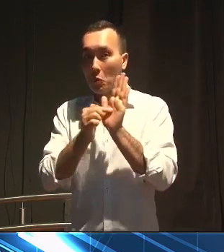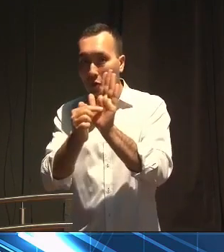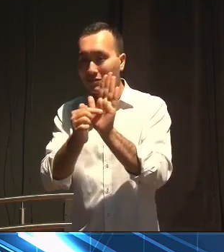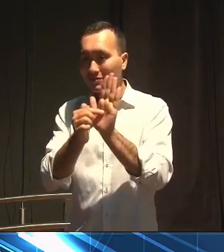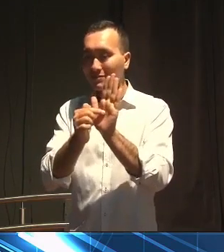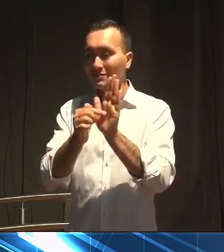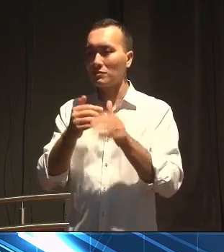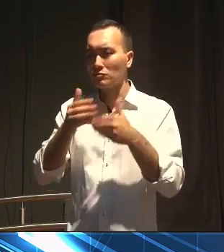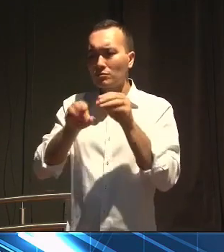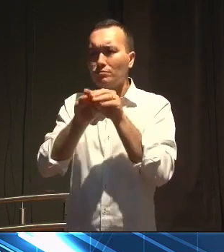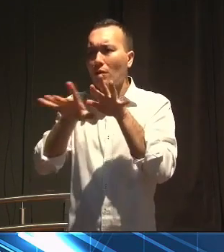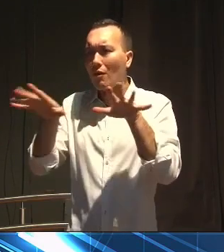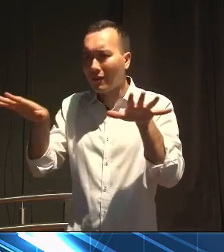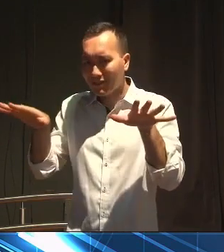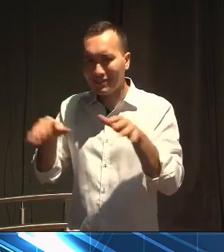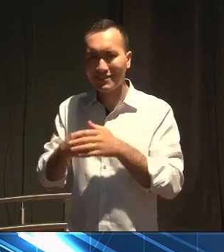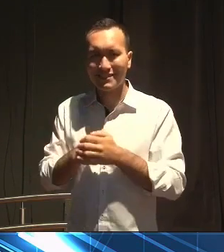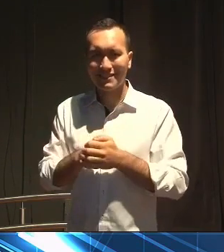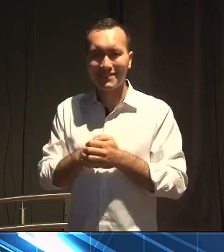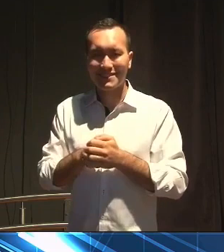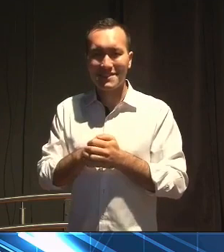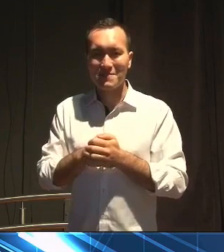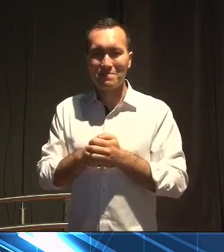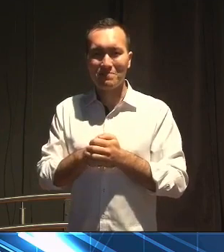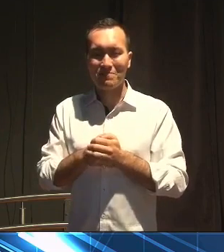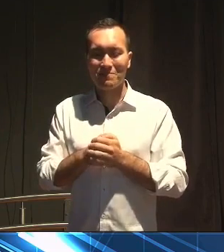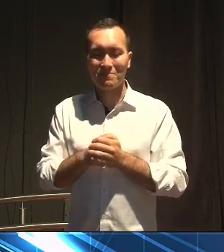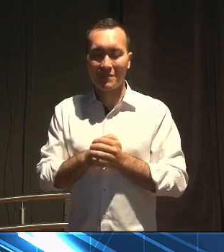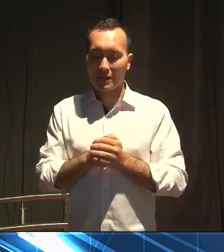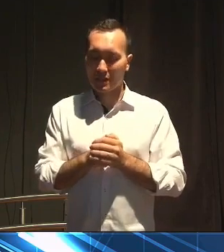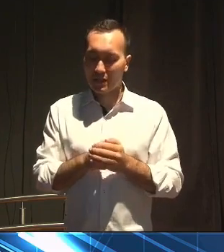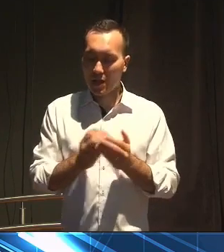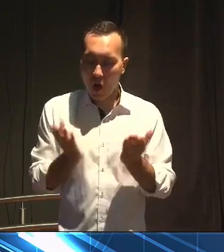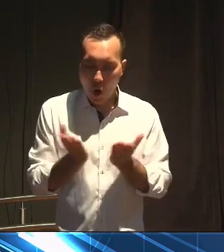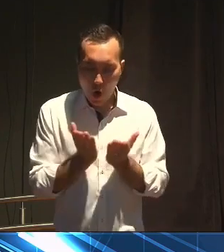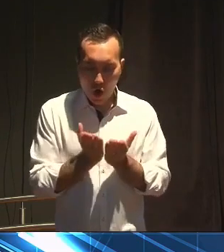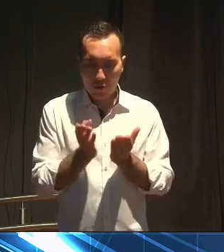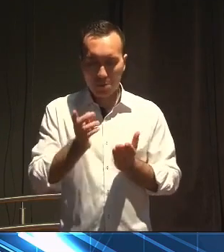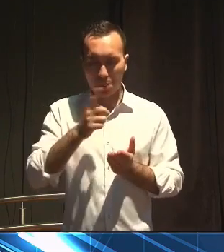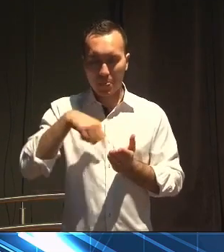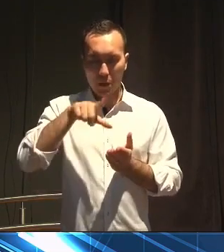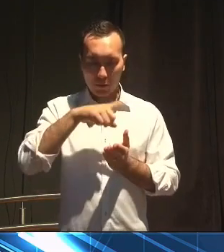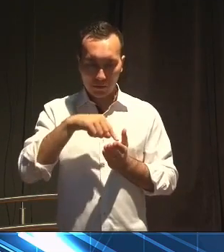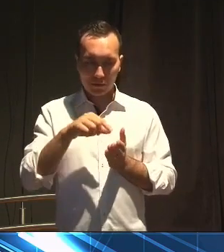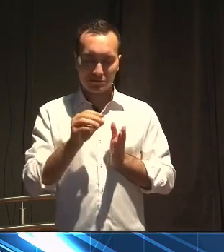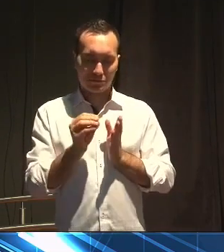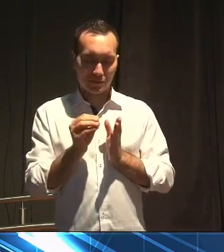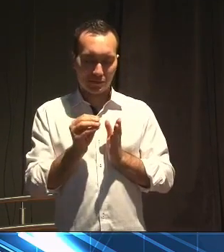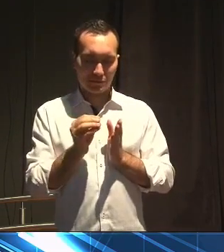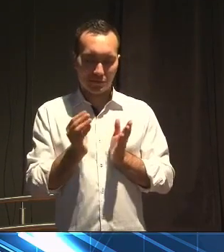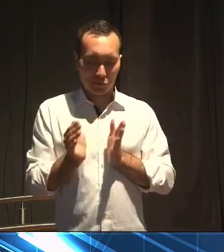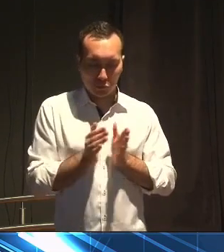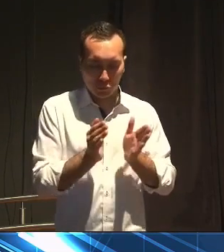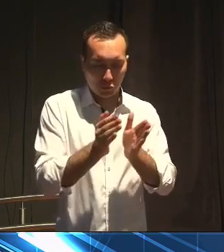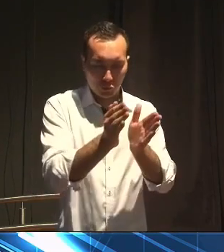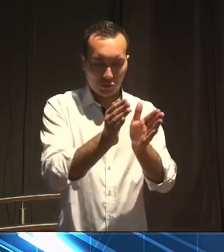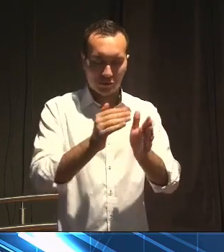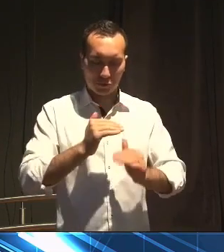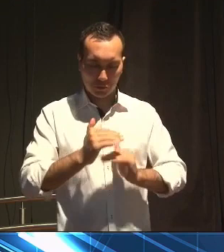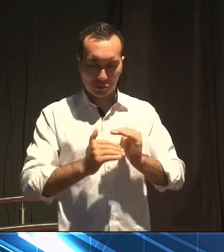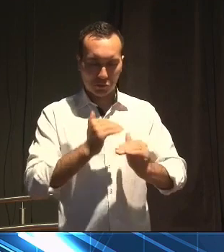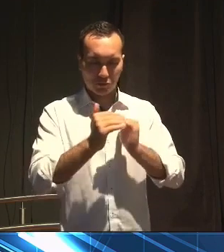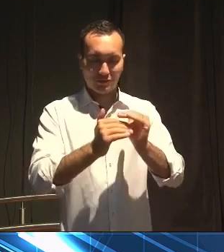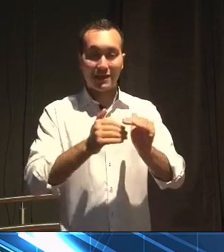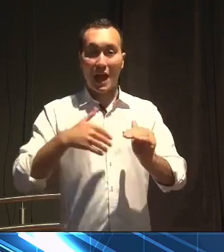da transformação digital que a gente está vivendo, mas a gente está indo para um caminho em que as coisas vão mudar